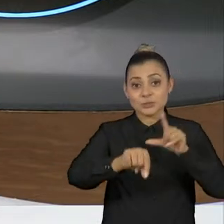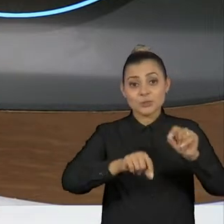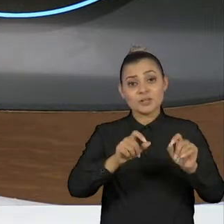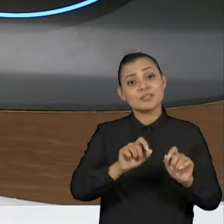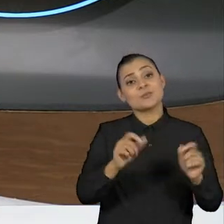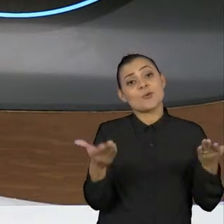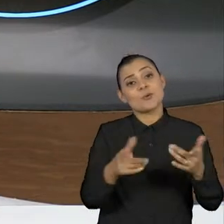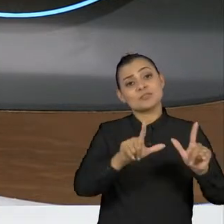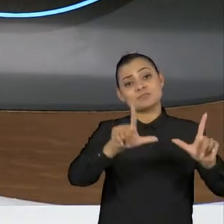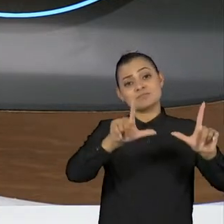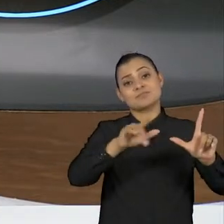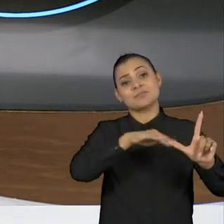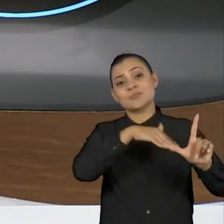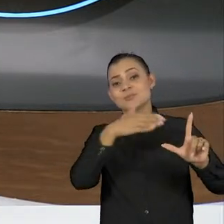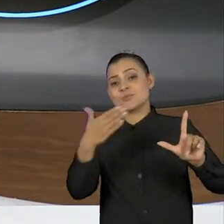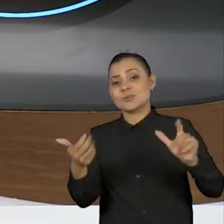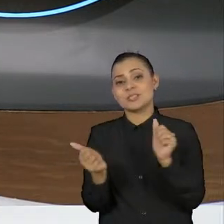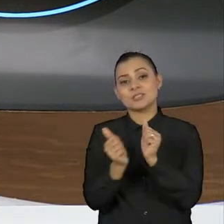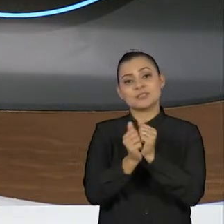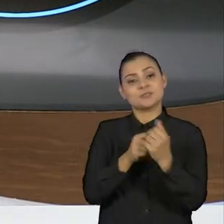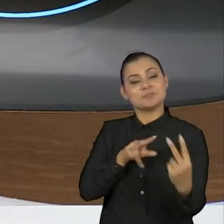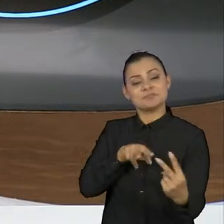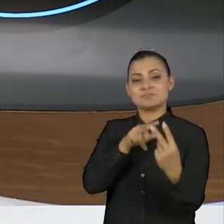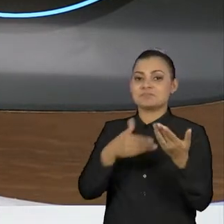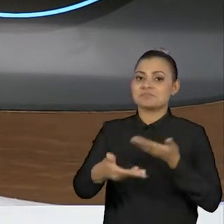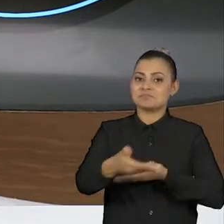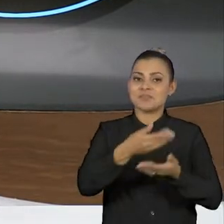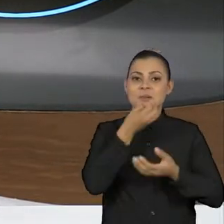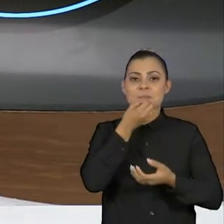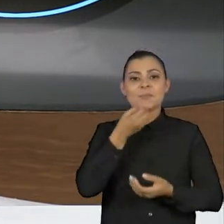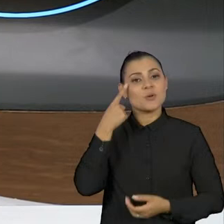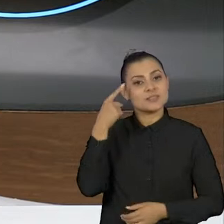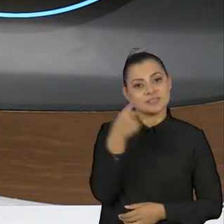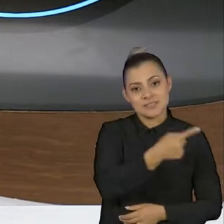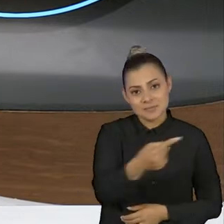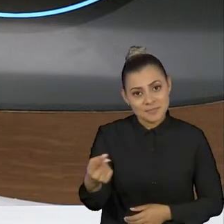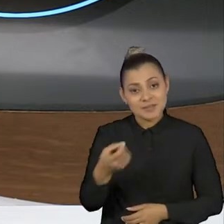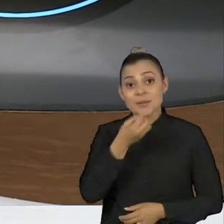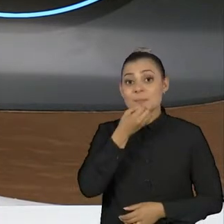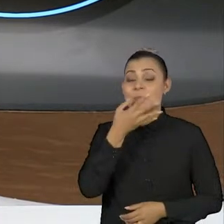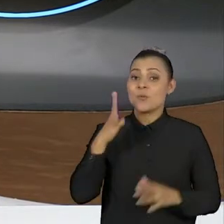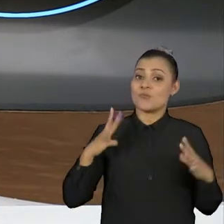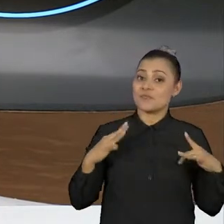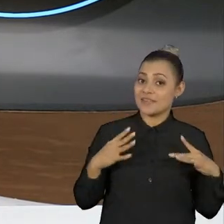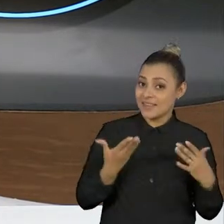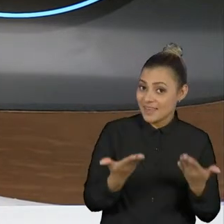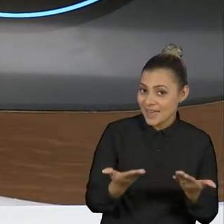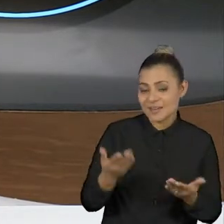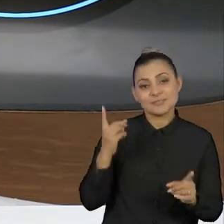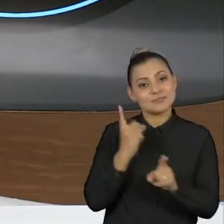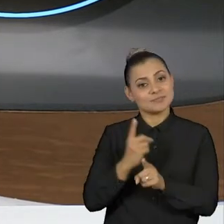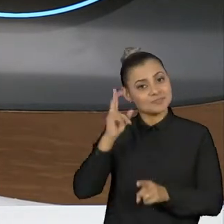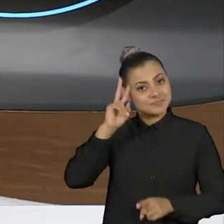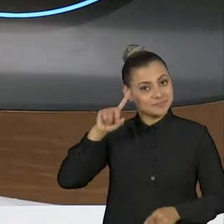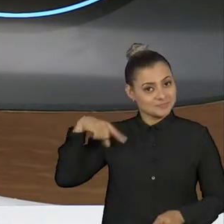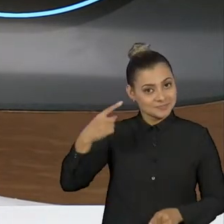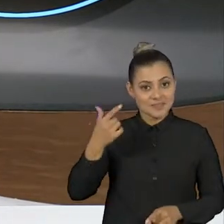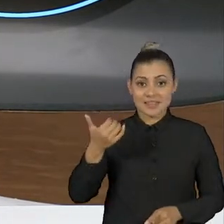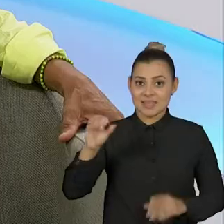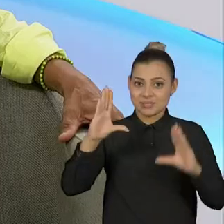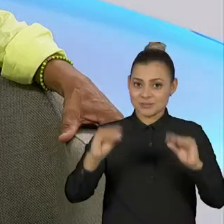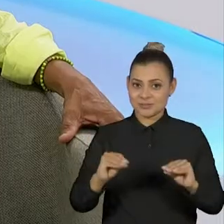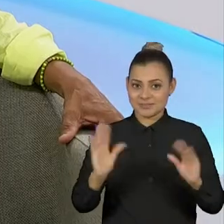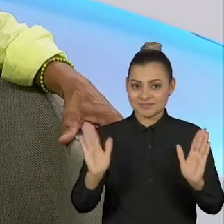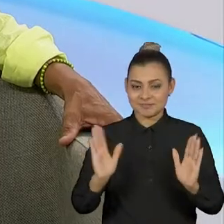passar essa noite de folia em nossa companhia. Tenham todos uma ótima semana, um excelente feriado e até segunda que vem às 10 da